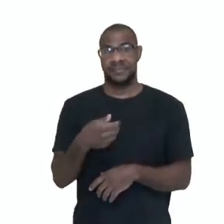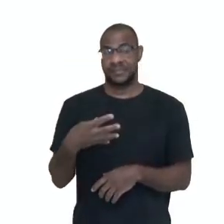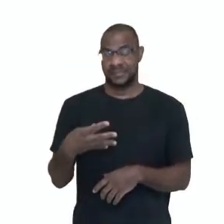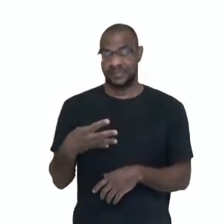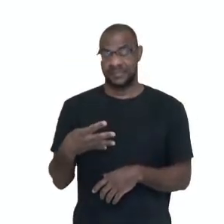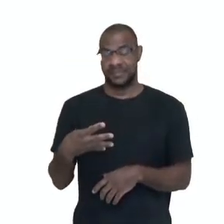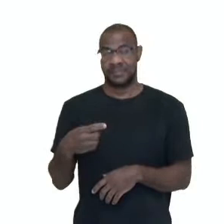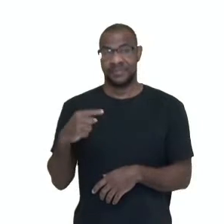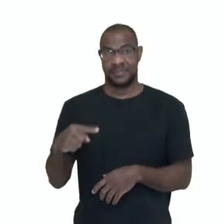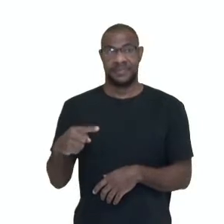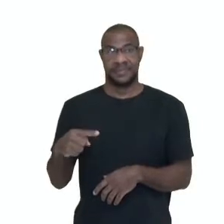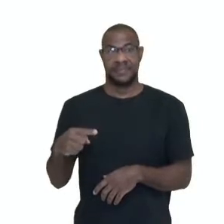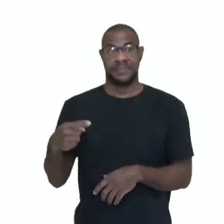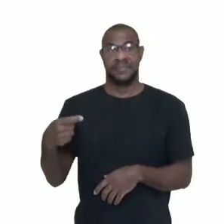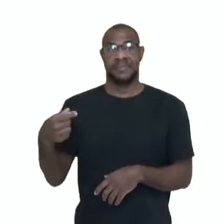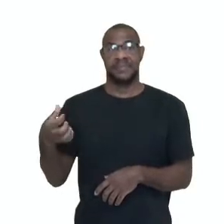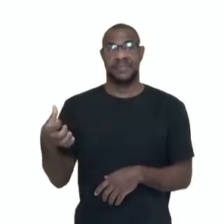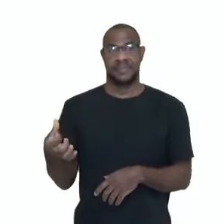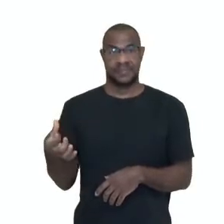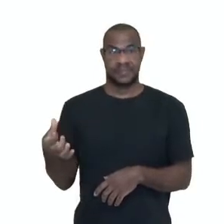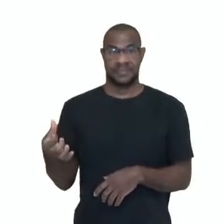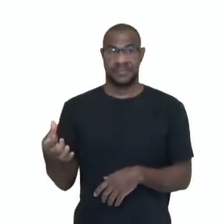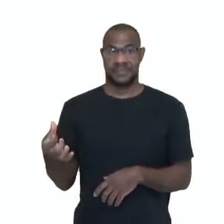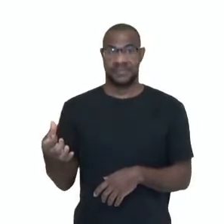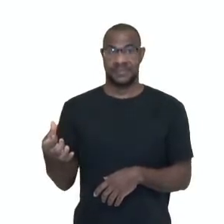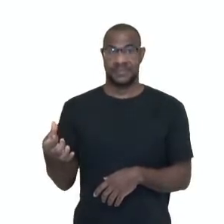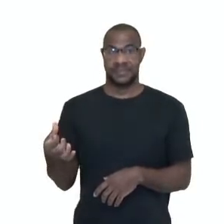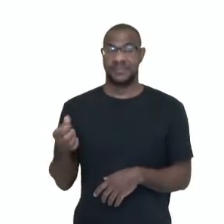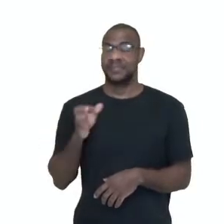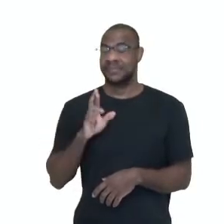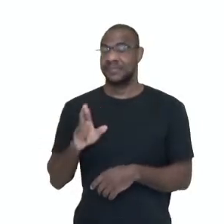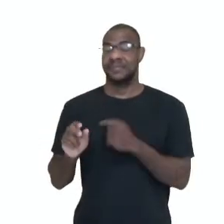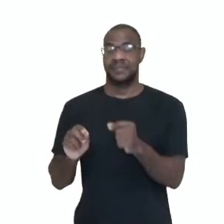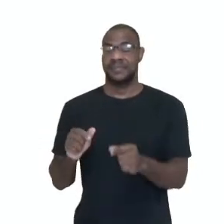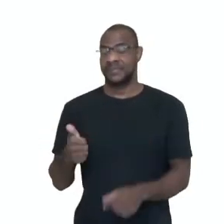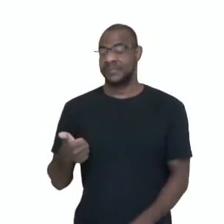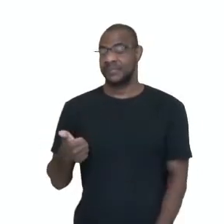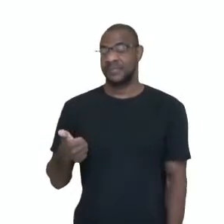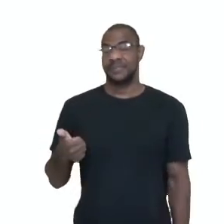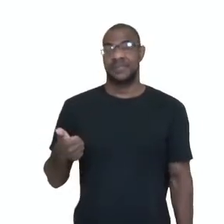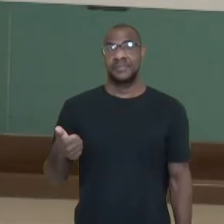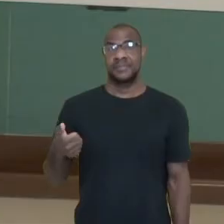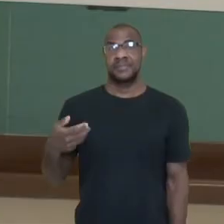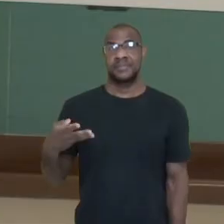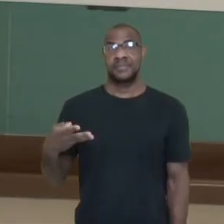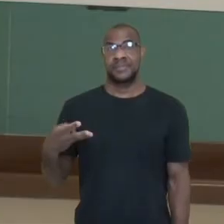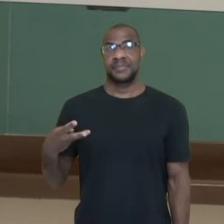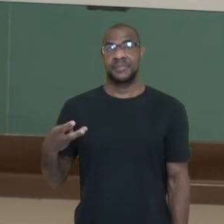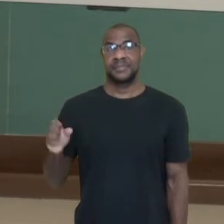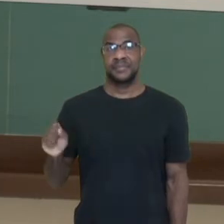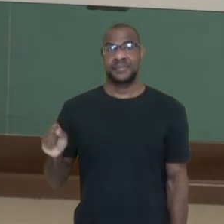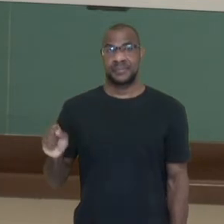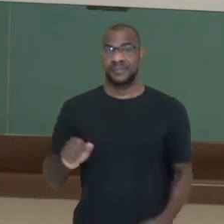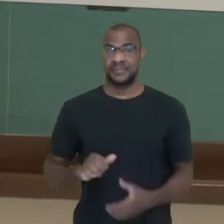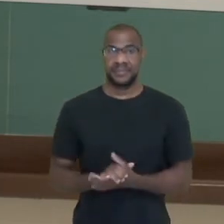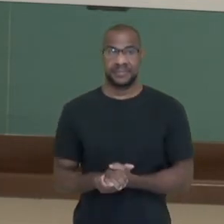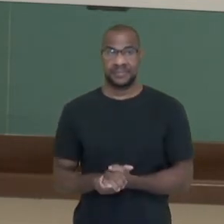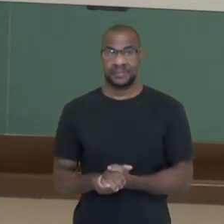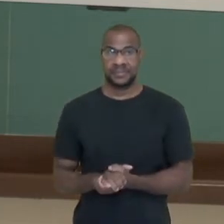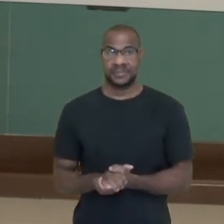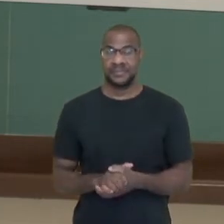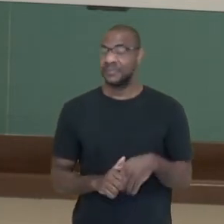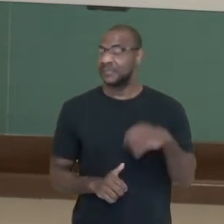6 metros que equivalem à porta e à janela, ele vai ter um total de 138 metros quadrados para